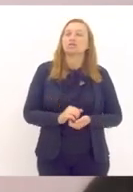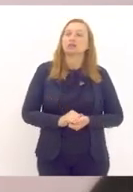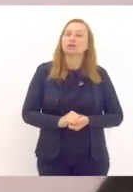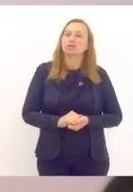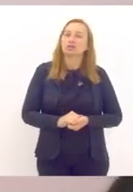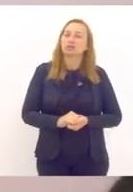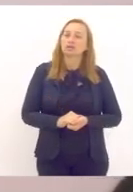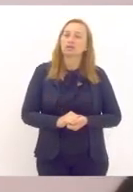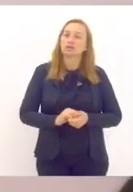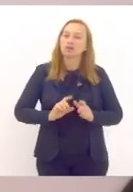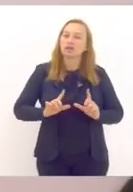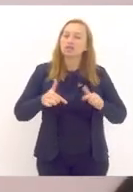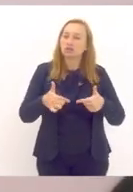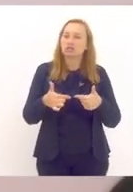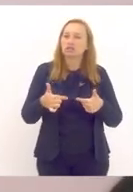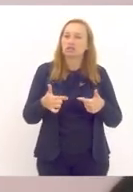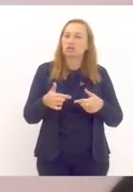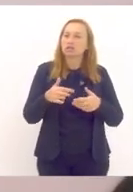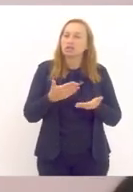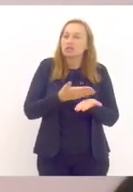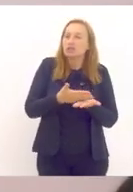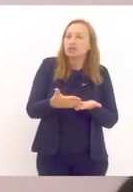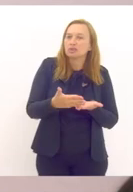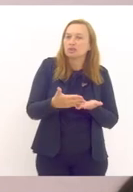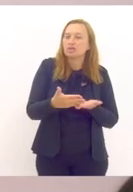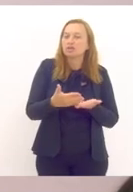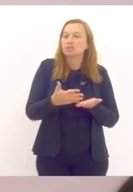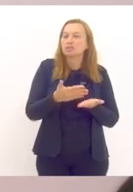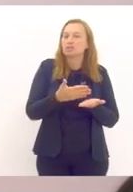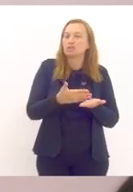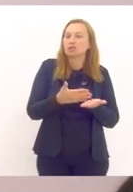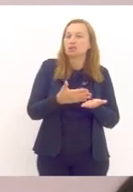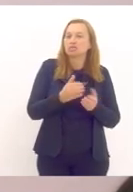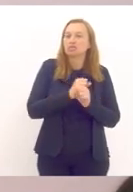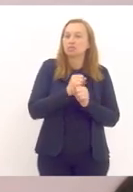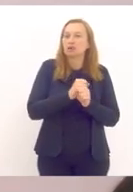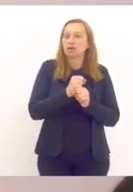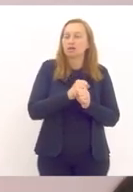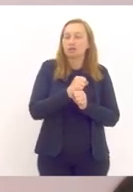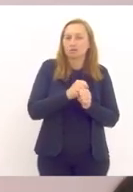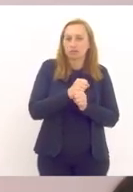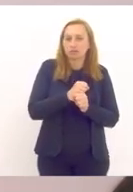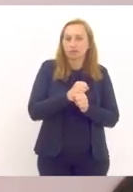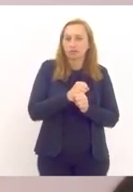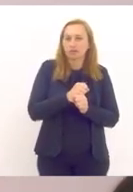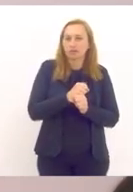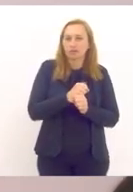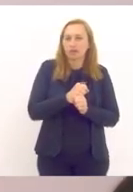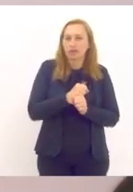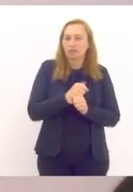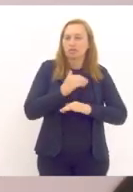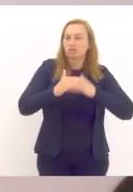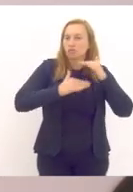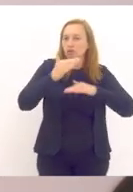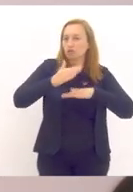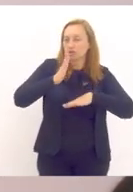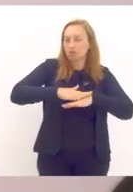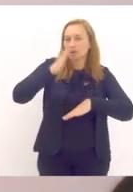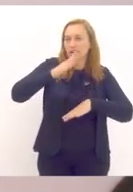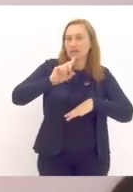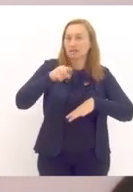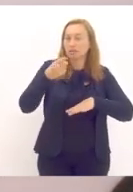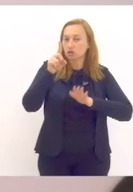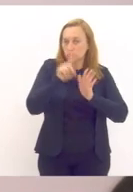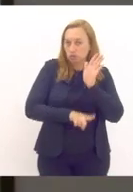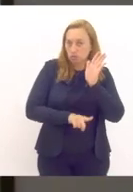folha dela. Então, isso significou que logo no início do ano eles empenharam a folha do ano inteiro, então você tem um grau de empenho mais alto e depois vai